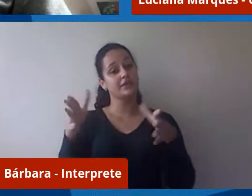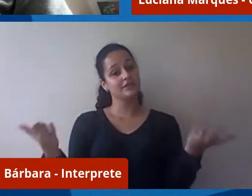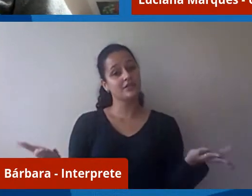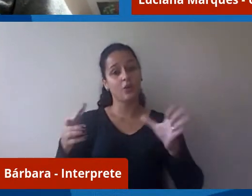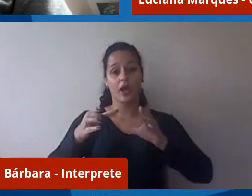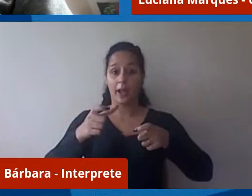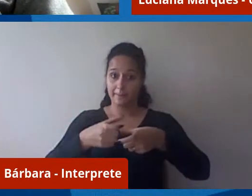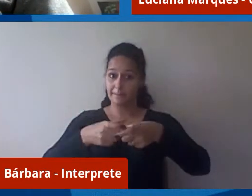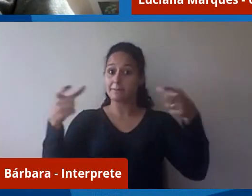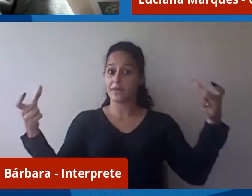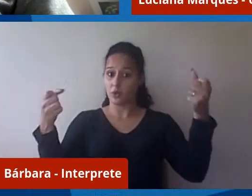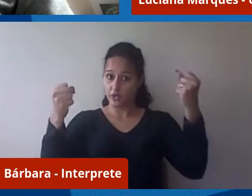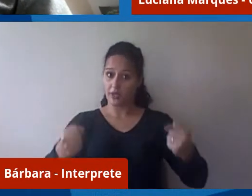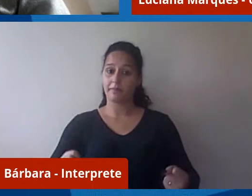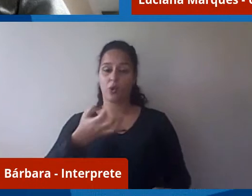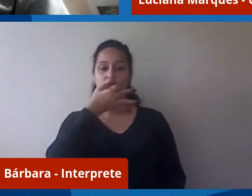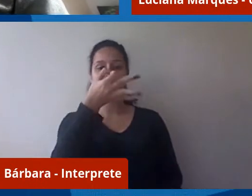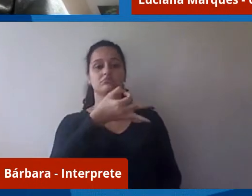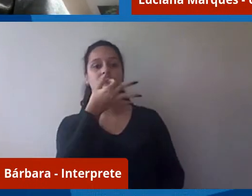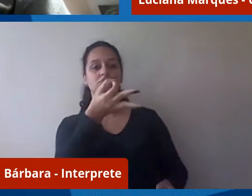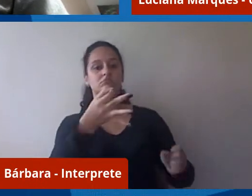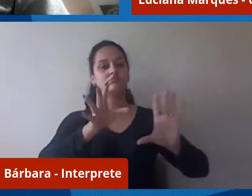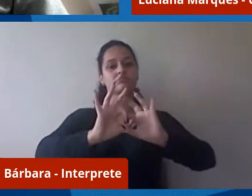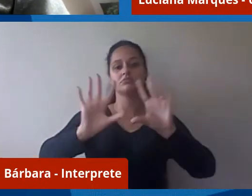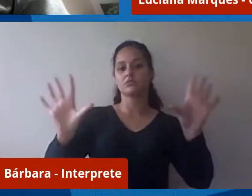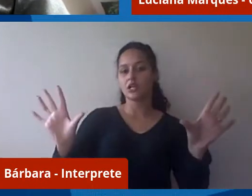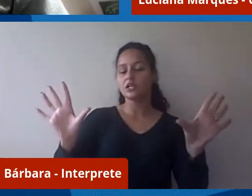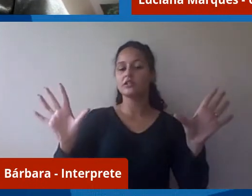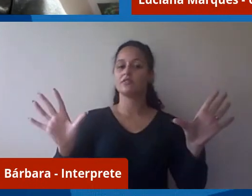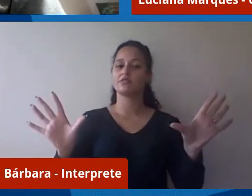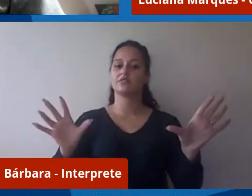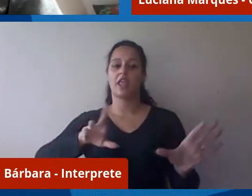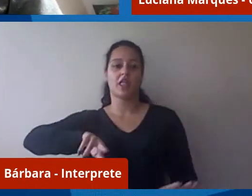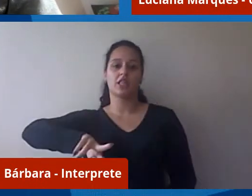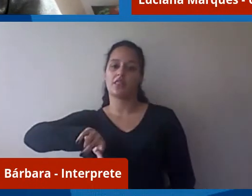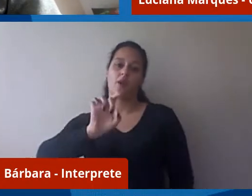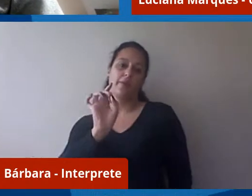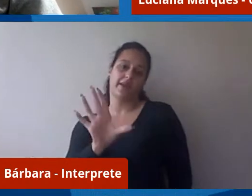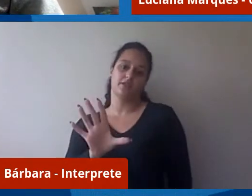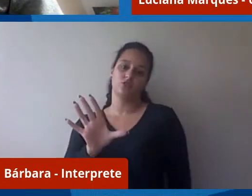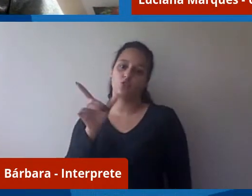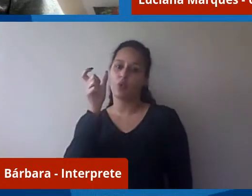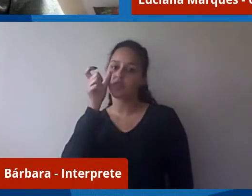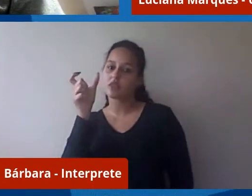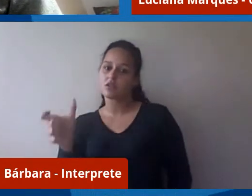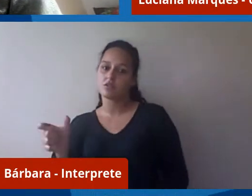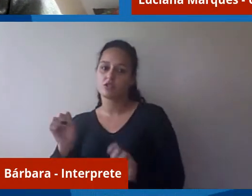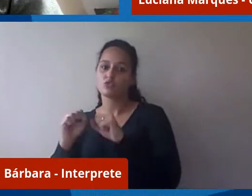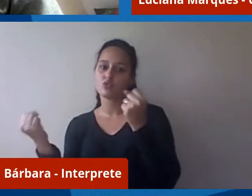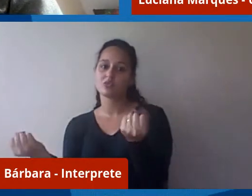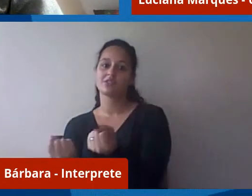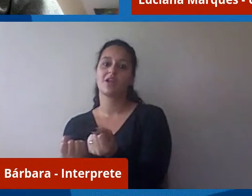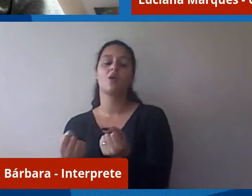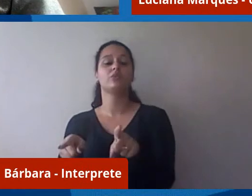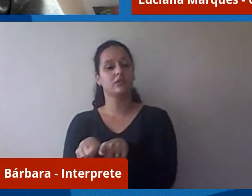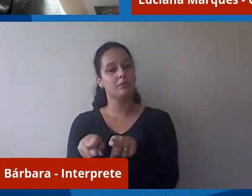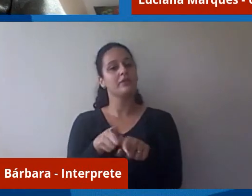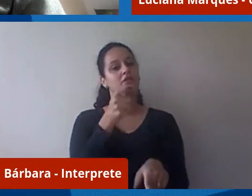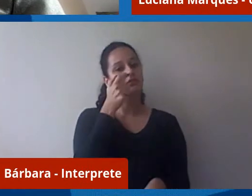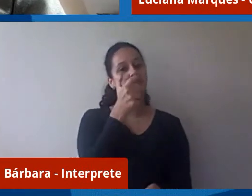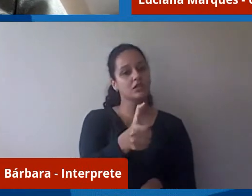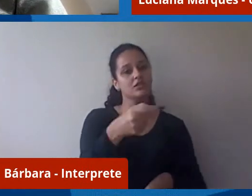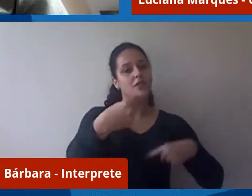opinião. Então, o povo precisa entender que não é só seu interesse social, é interesse político e participação